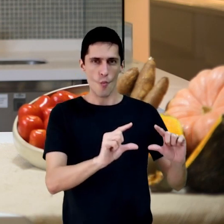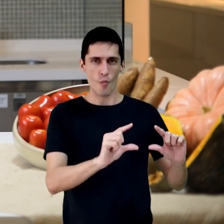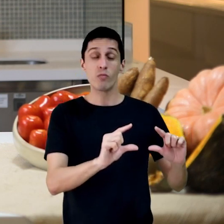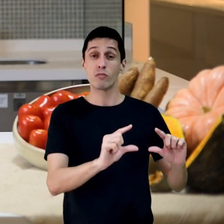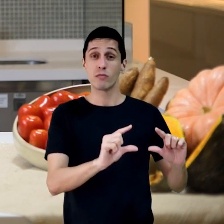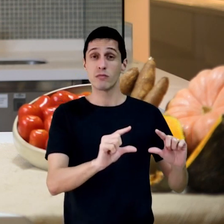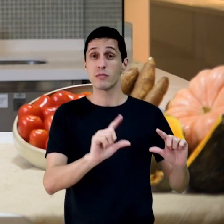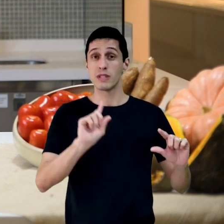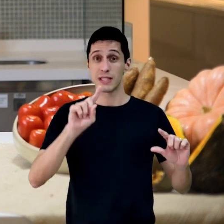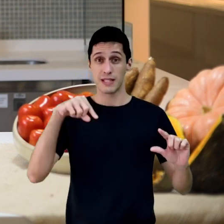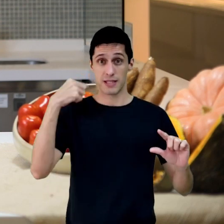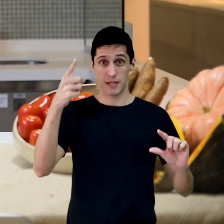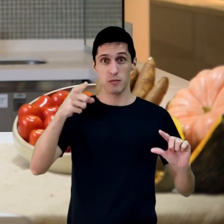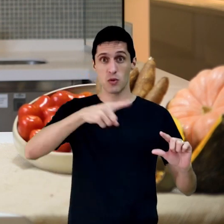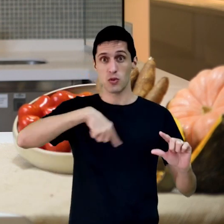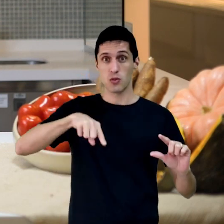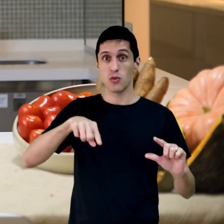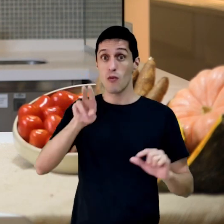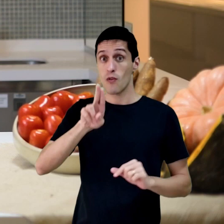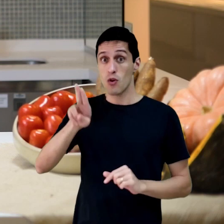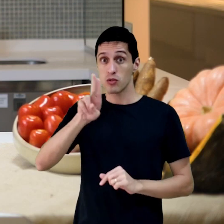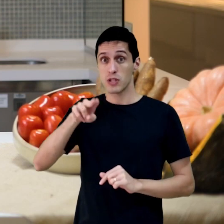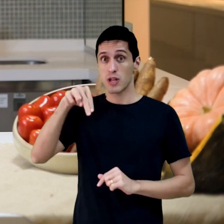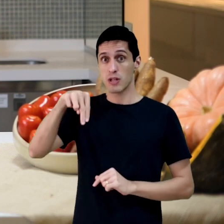pra gente utilizar no nosso nhoque.